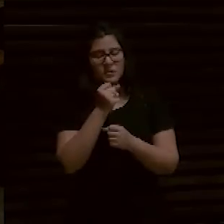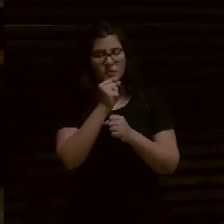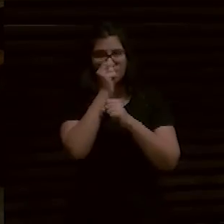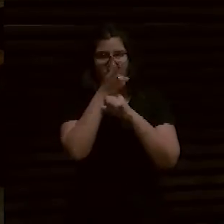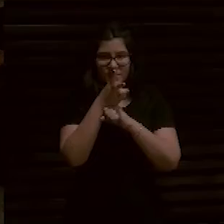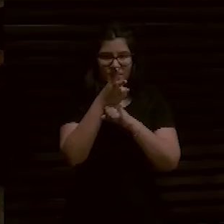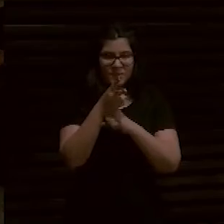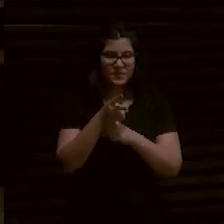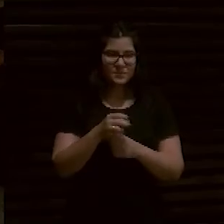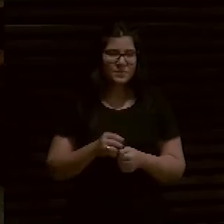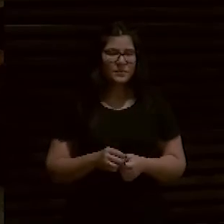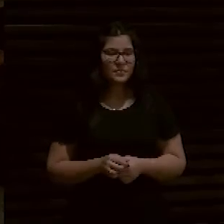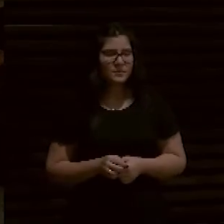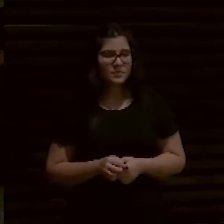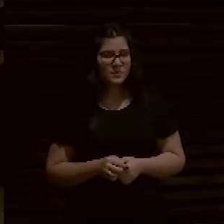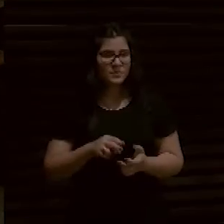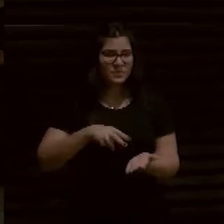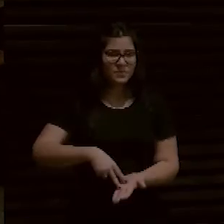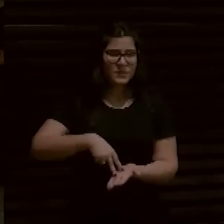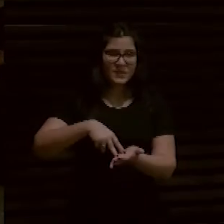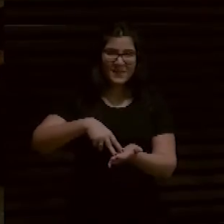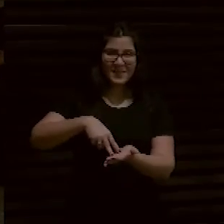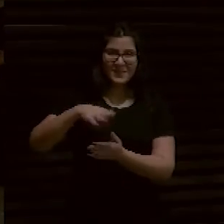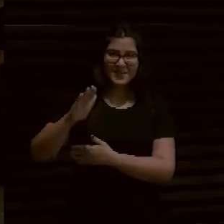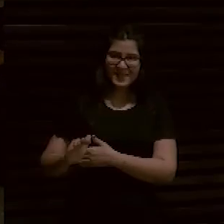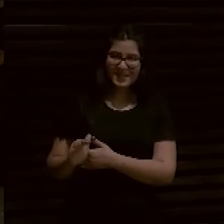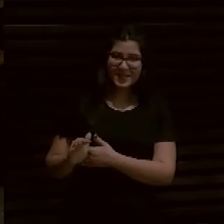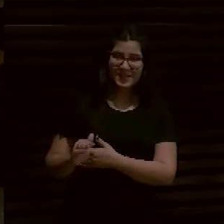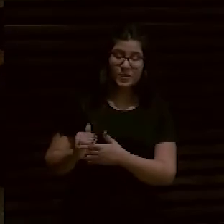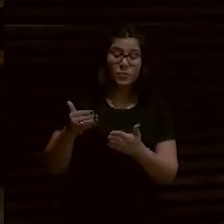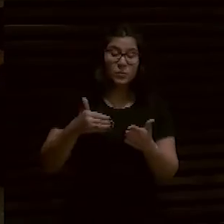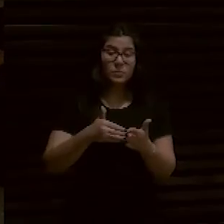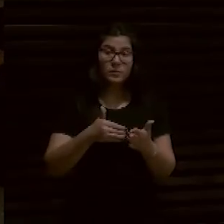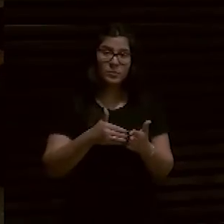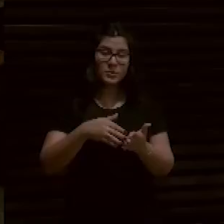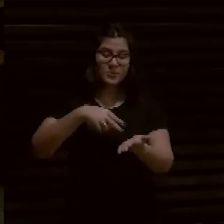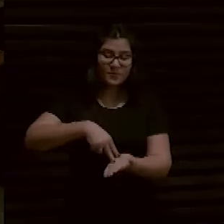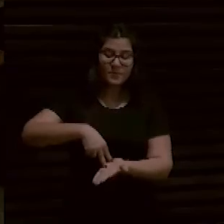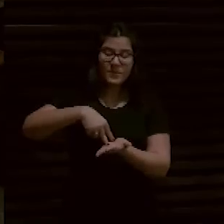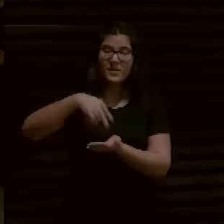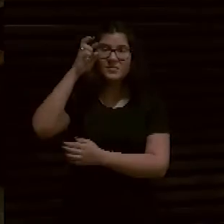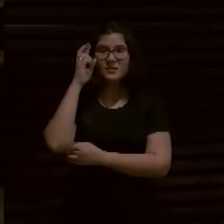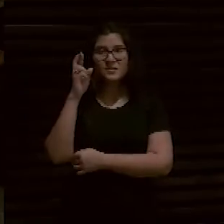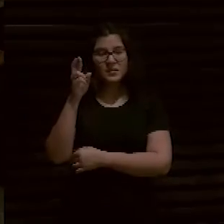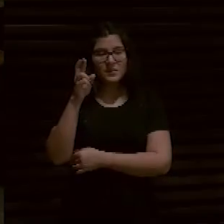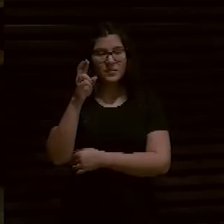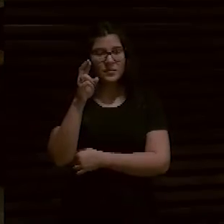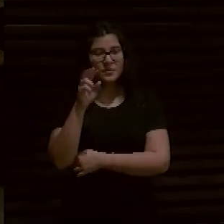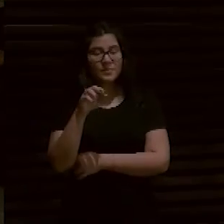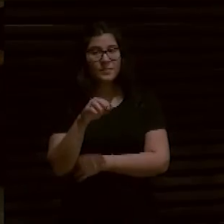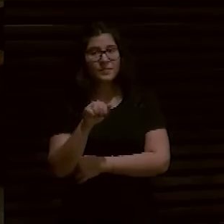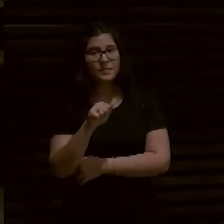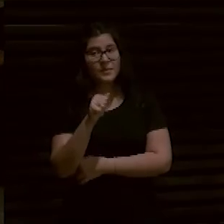pequeno. Posto que o último está apoiado no Senhor. Portanto,